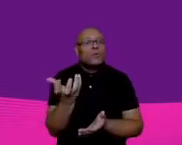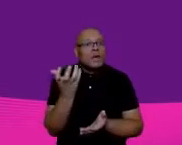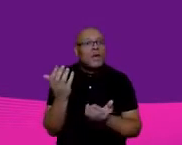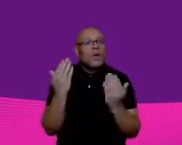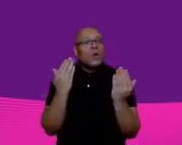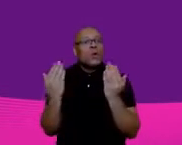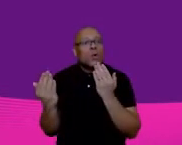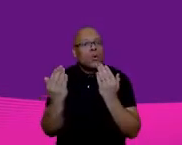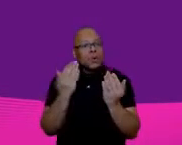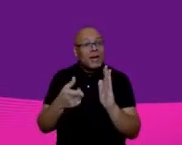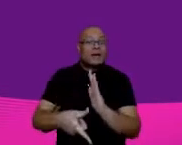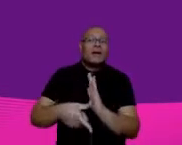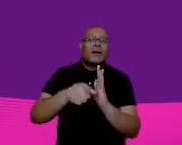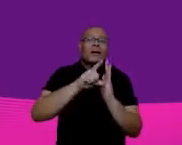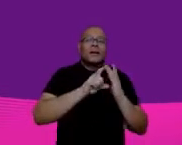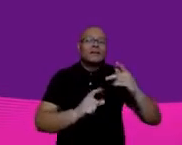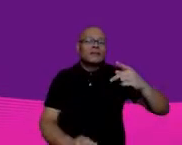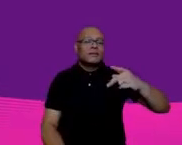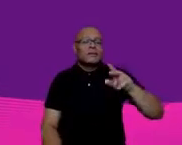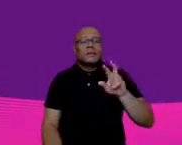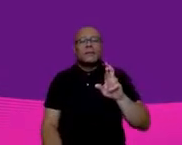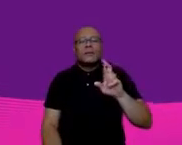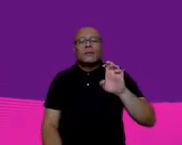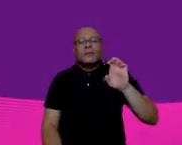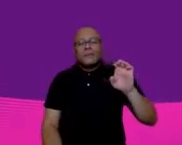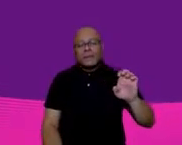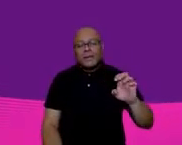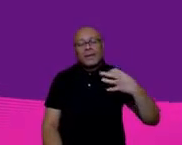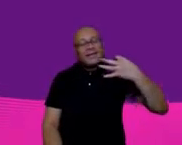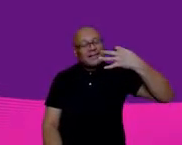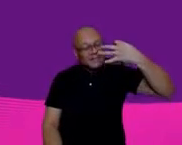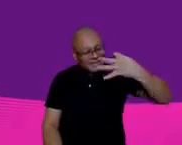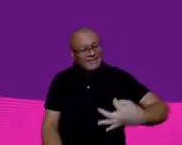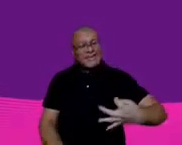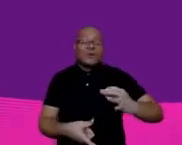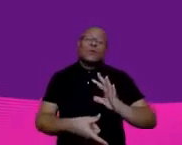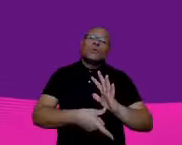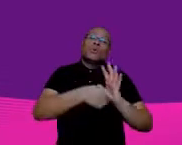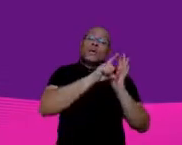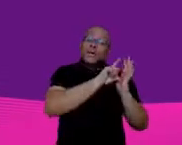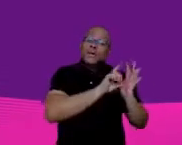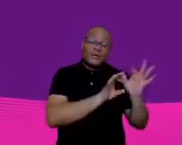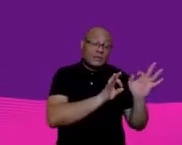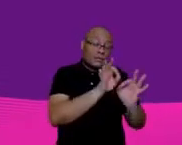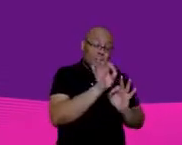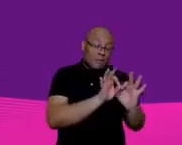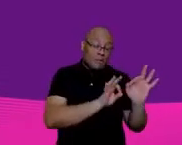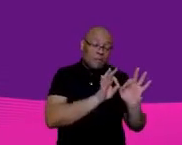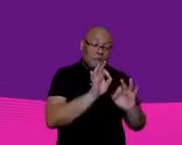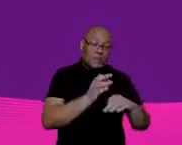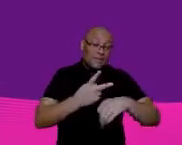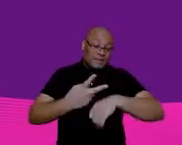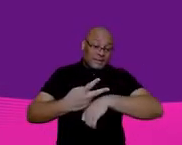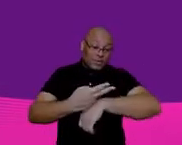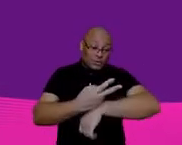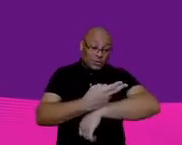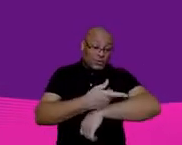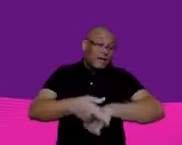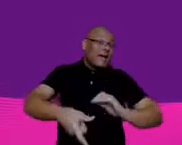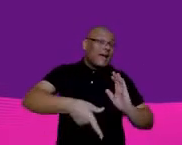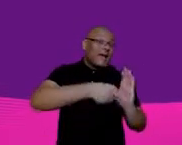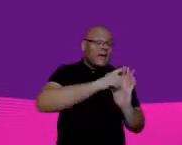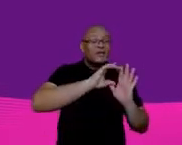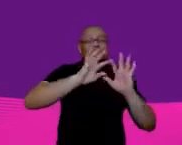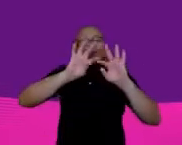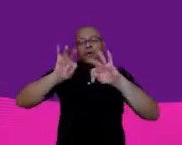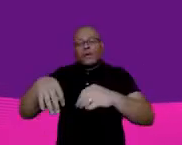pré-operatório. Vejam, é exatamente o que planejamos fazer no pré e no pós-operatório. É uma tecnologia